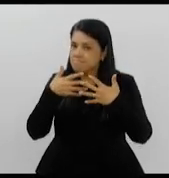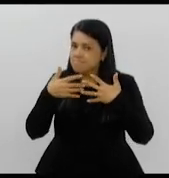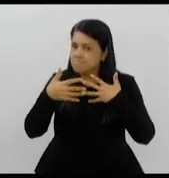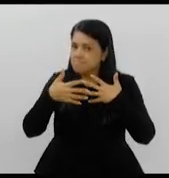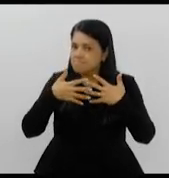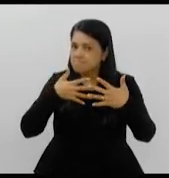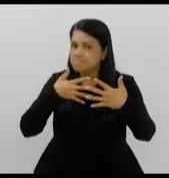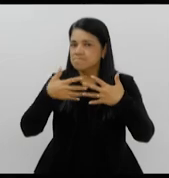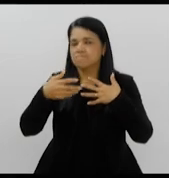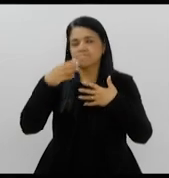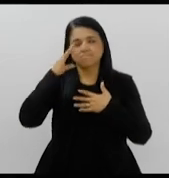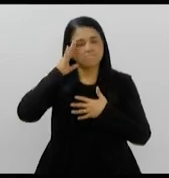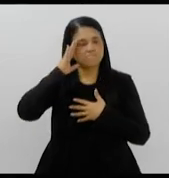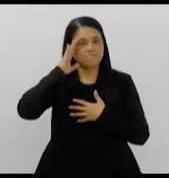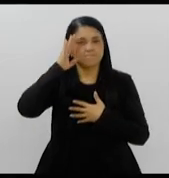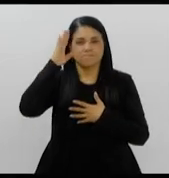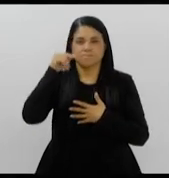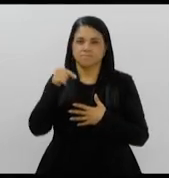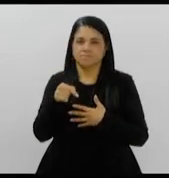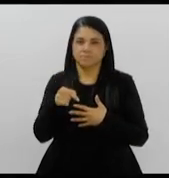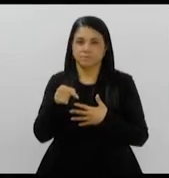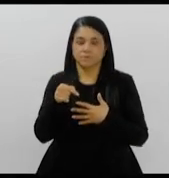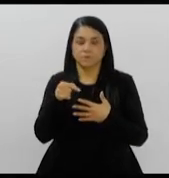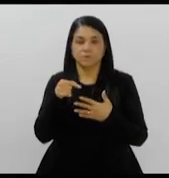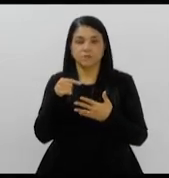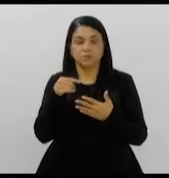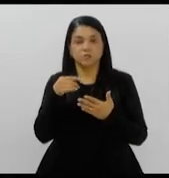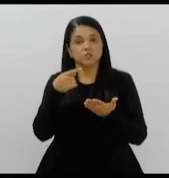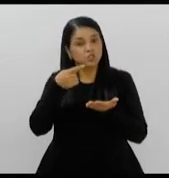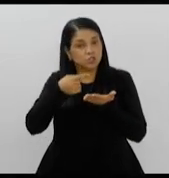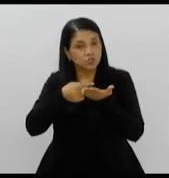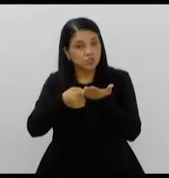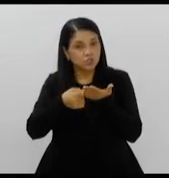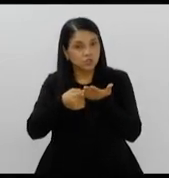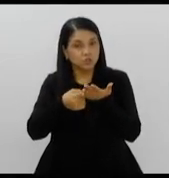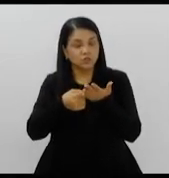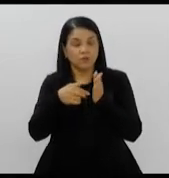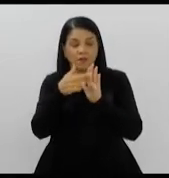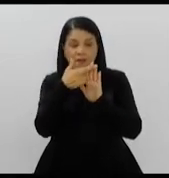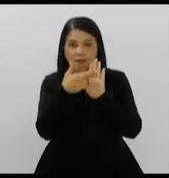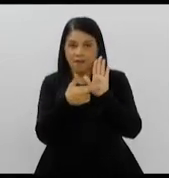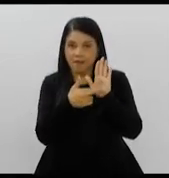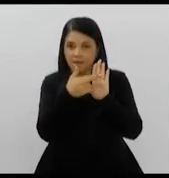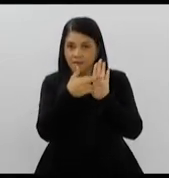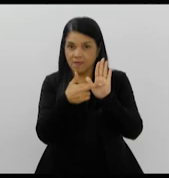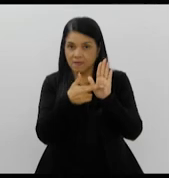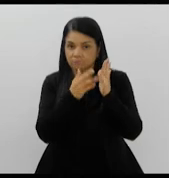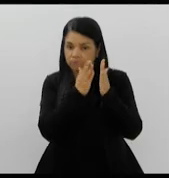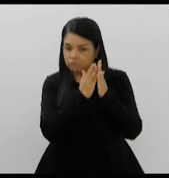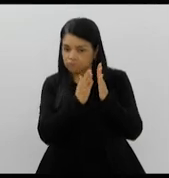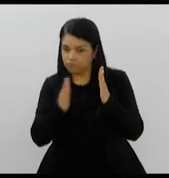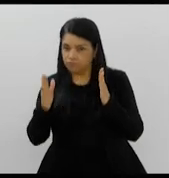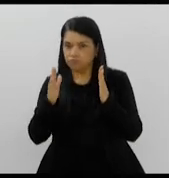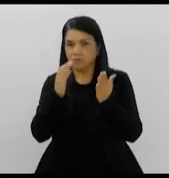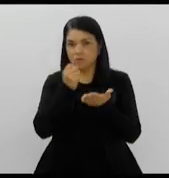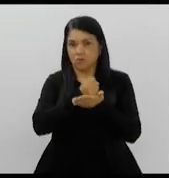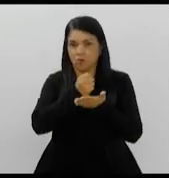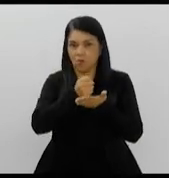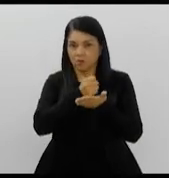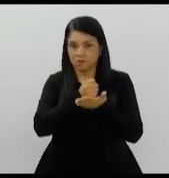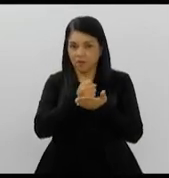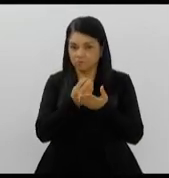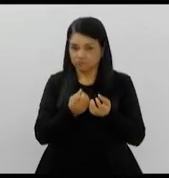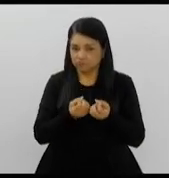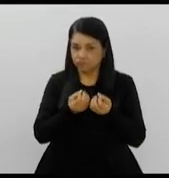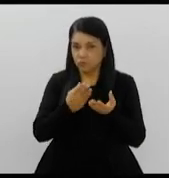transparência. De acordo com as regras em vigor, a prorrogação dos contratos de